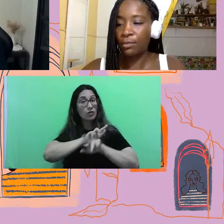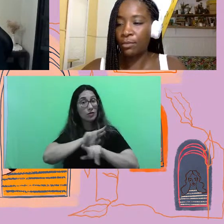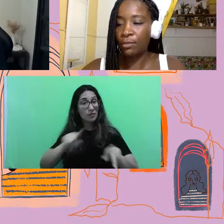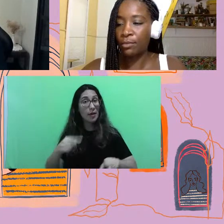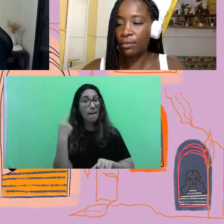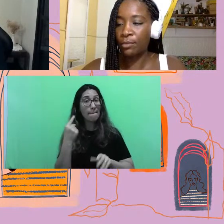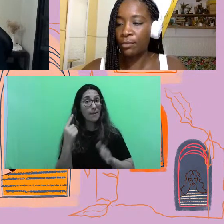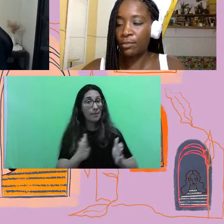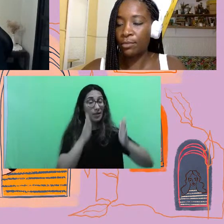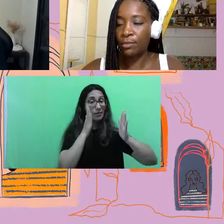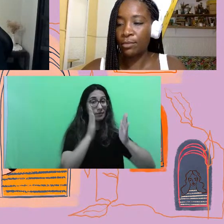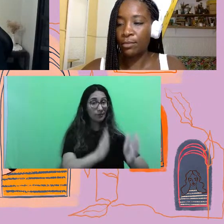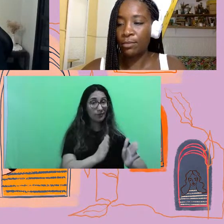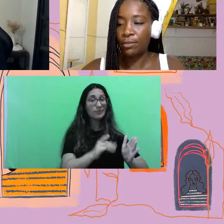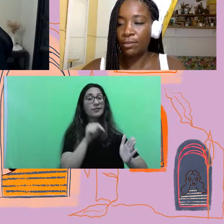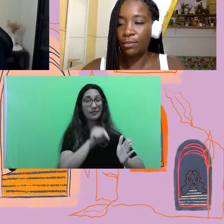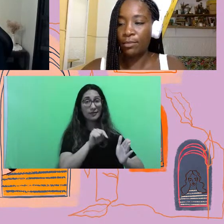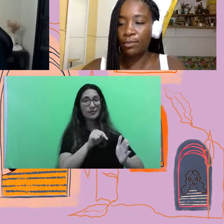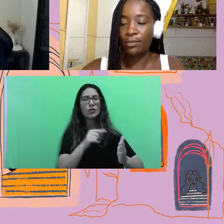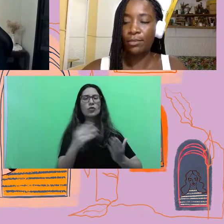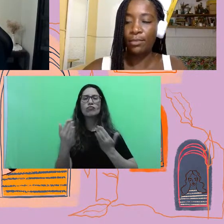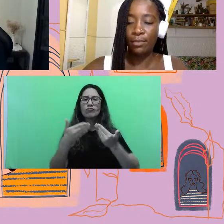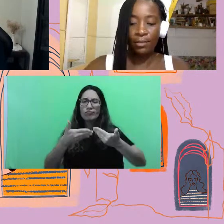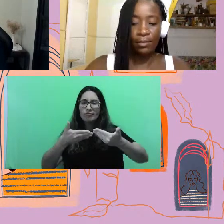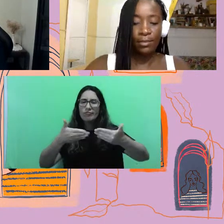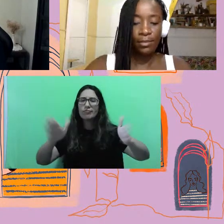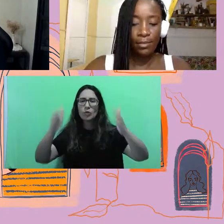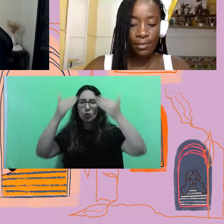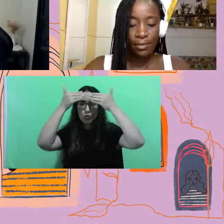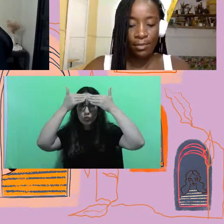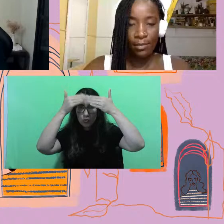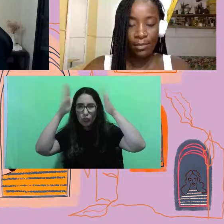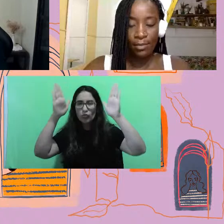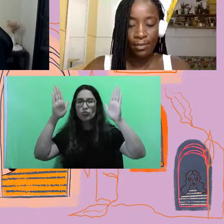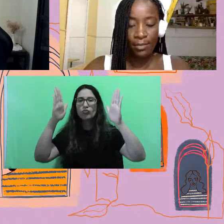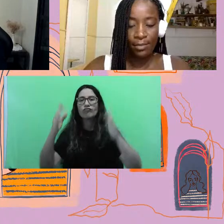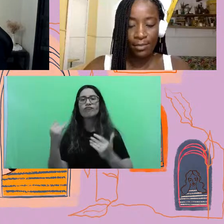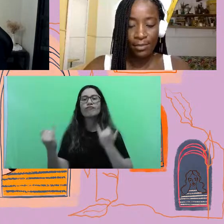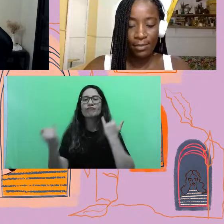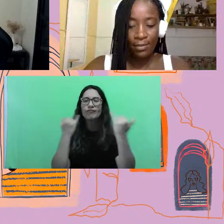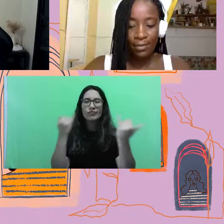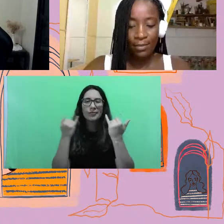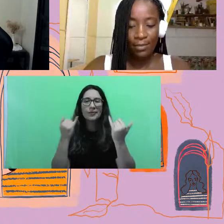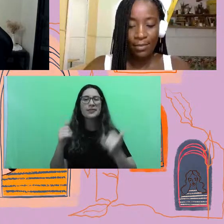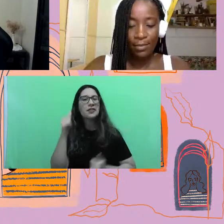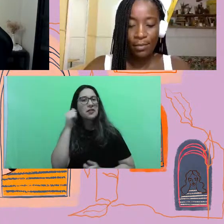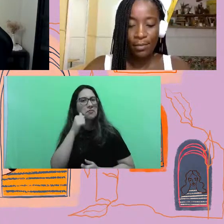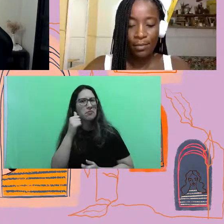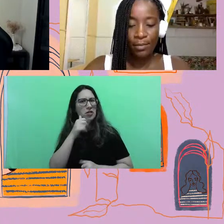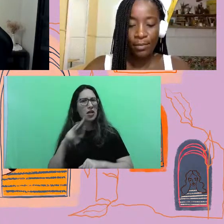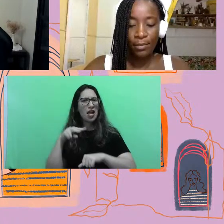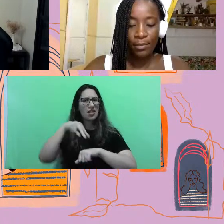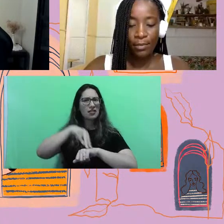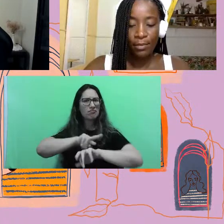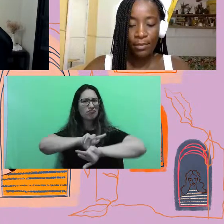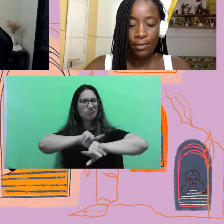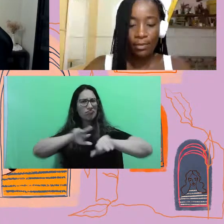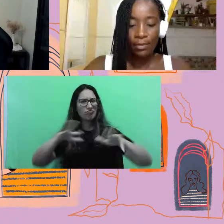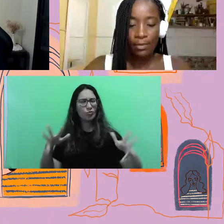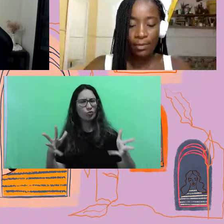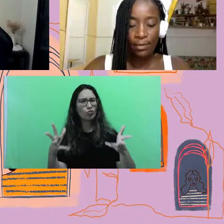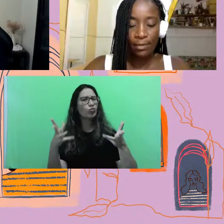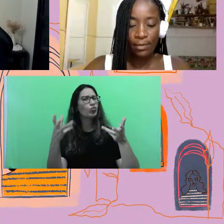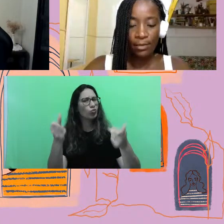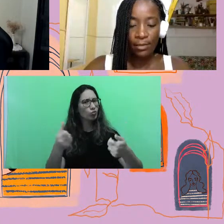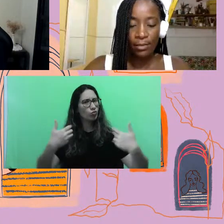edição, ele vem abrindo esse diálogo, trazendo essa troca de mulheres tão incríveis, com diversas possibilidades, vivências